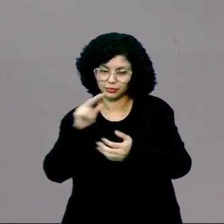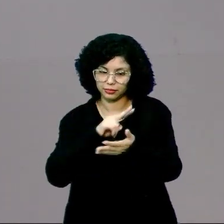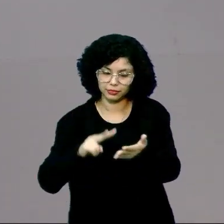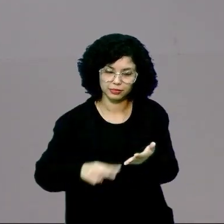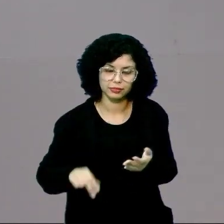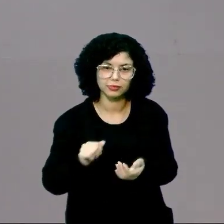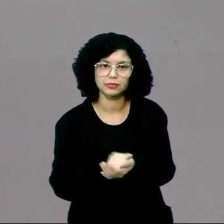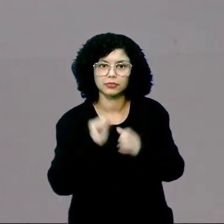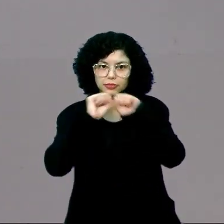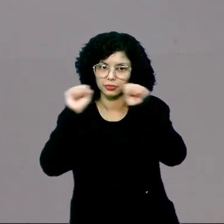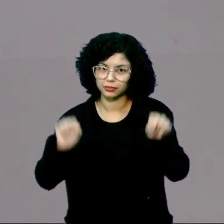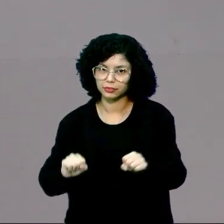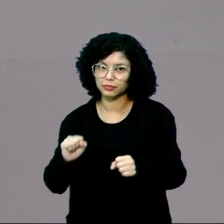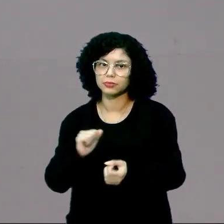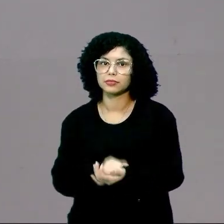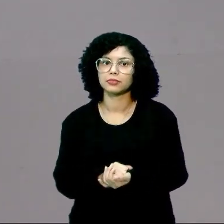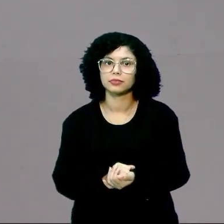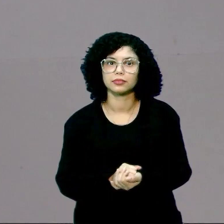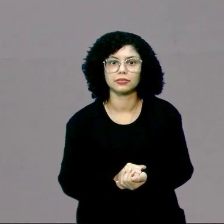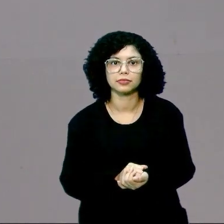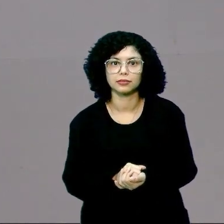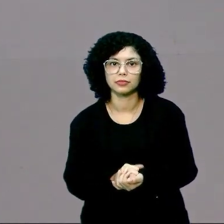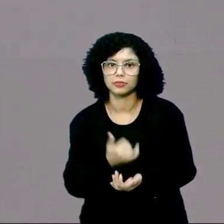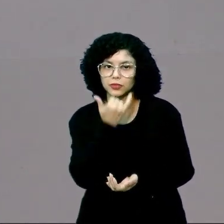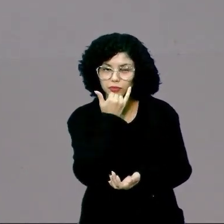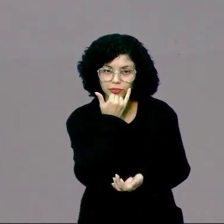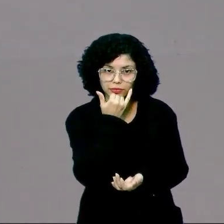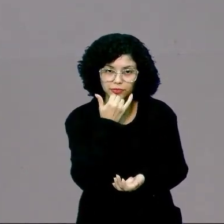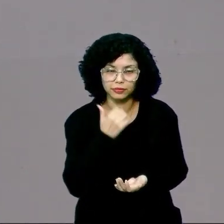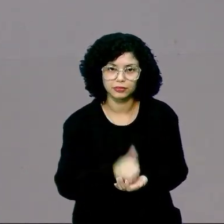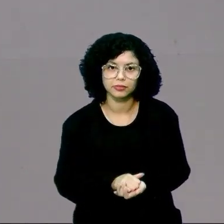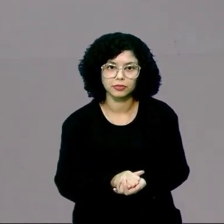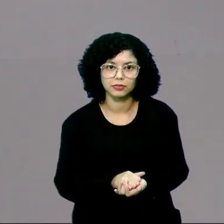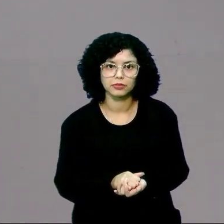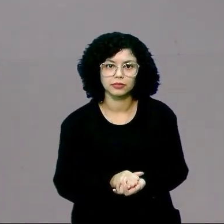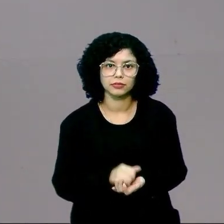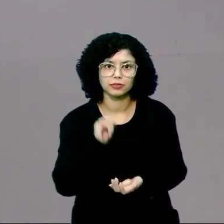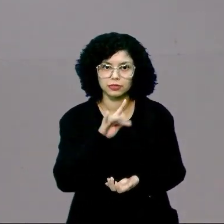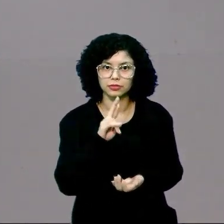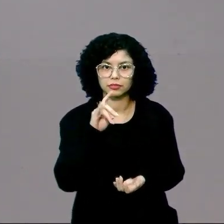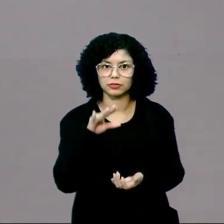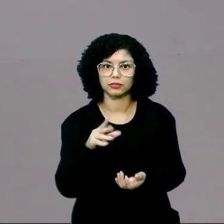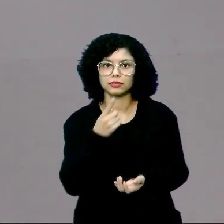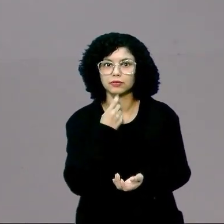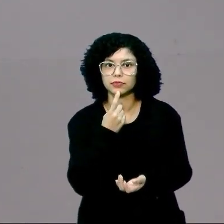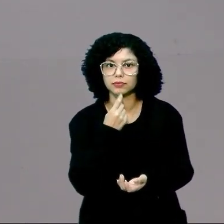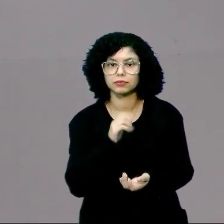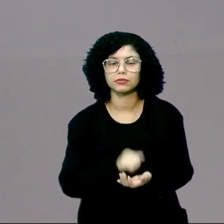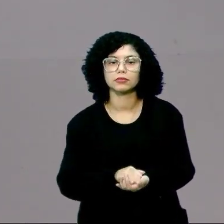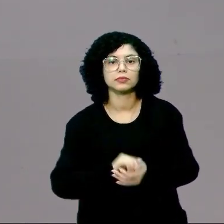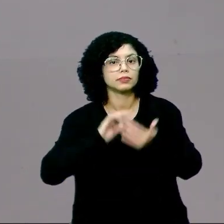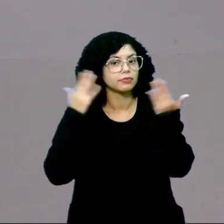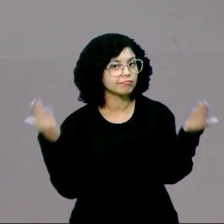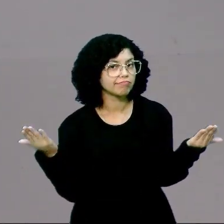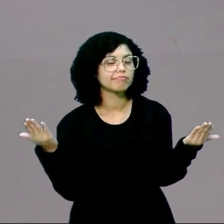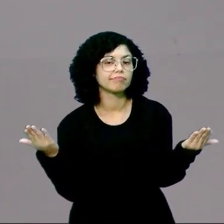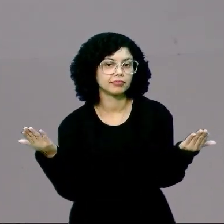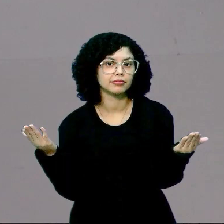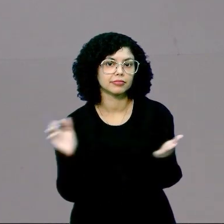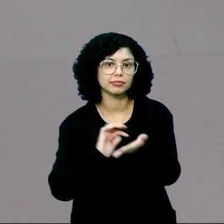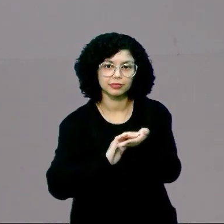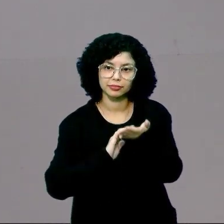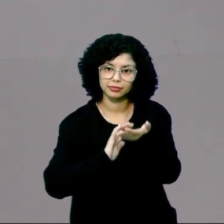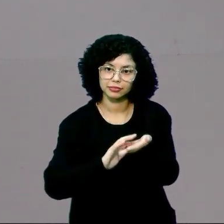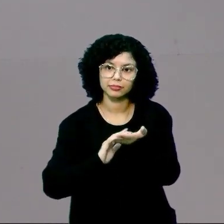código, né? É o sistema de infravermelho. Biometria não, perdão. Infravermelho, galera. E a pessoa, né, para